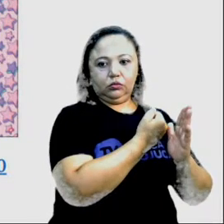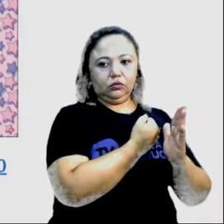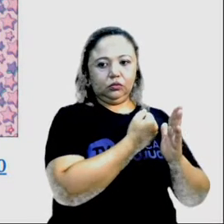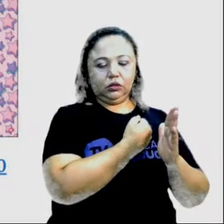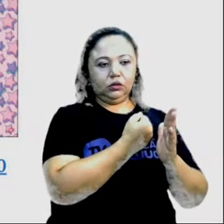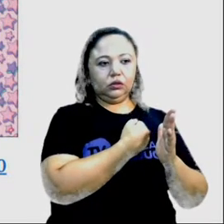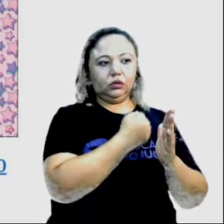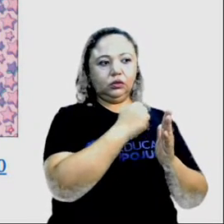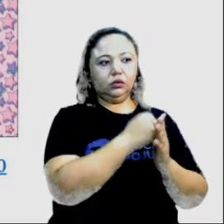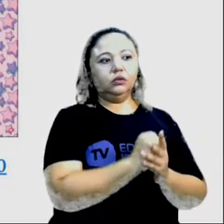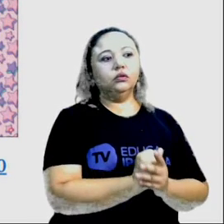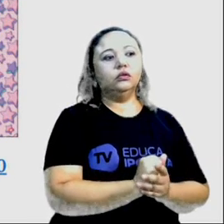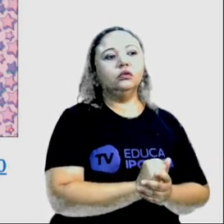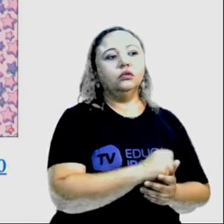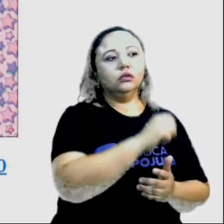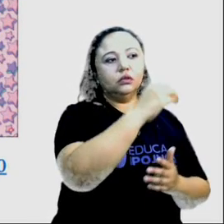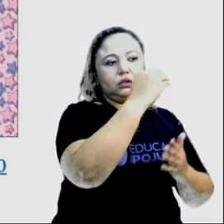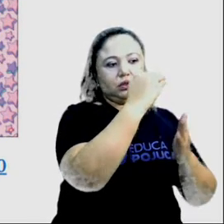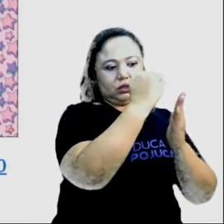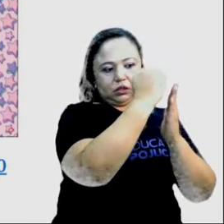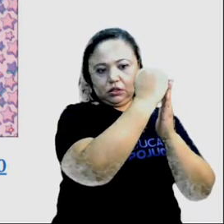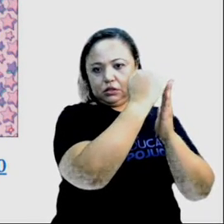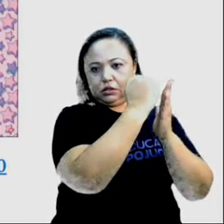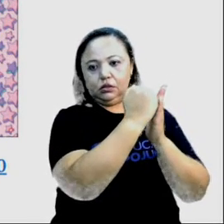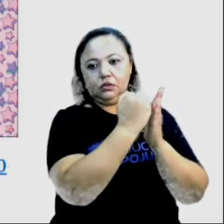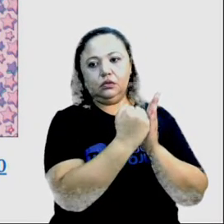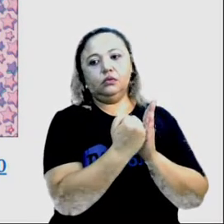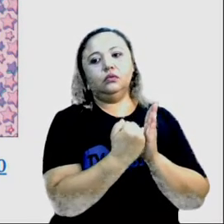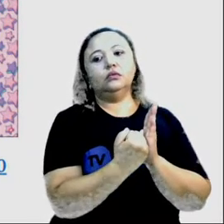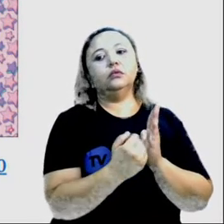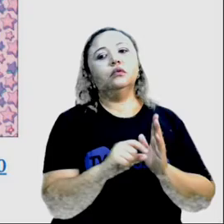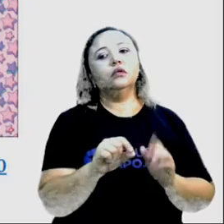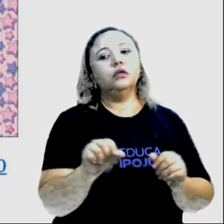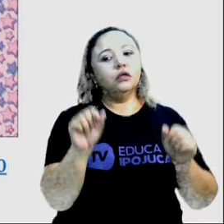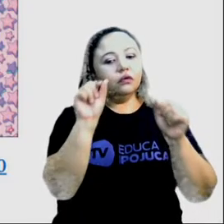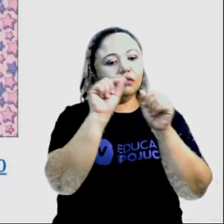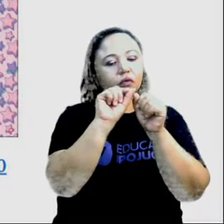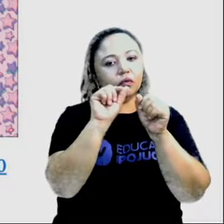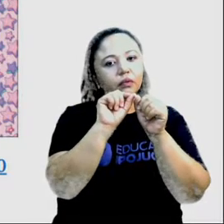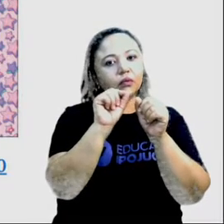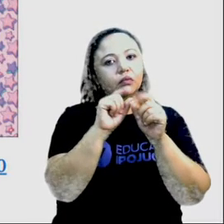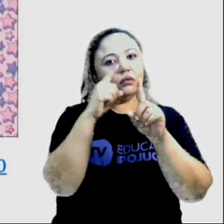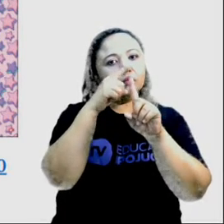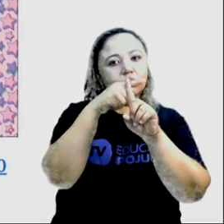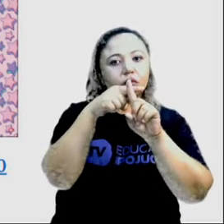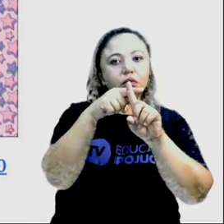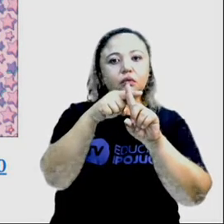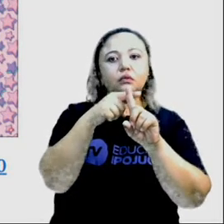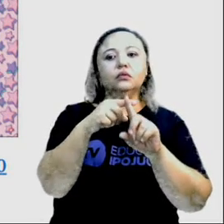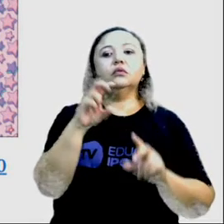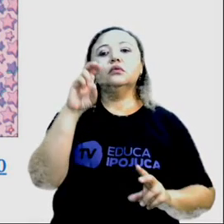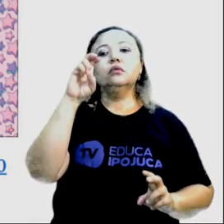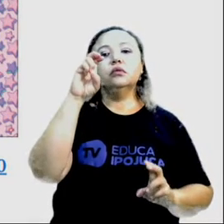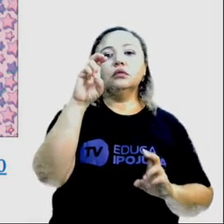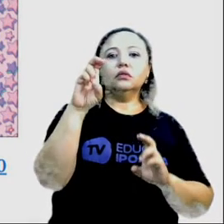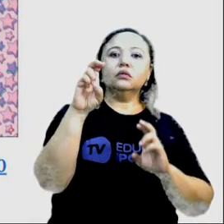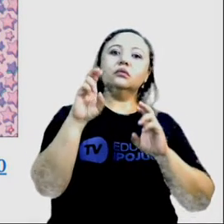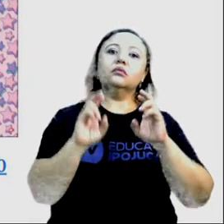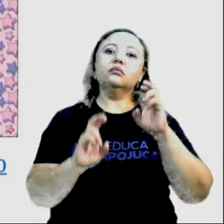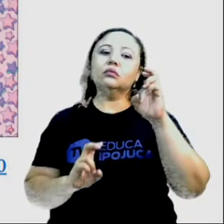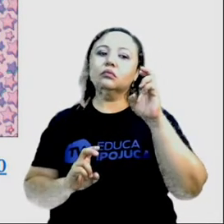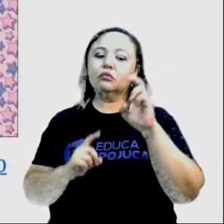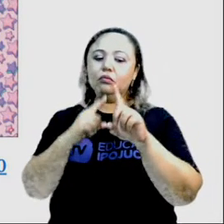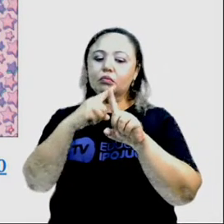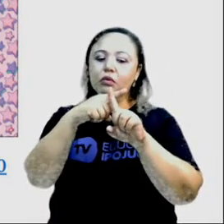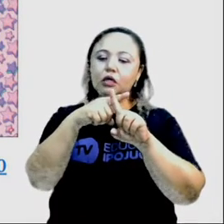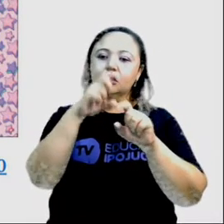compõem ou que estrutura e formam uma adição. Então, 5 com mais 5,